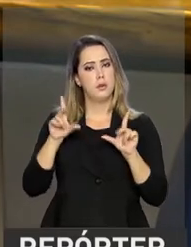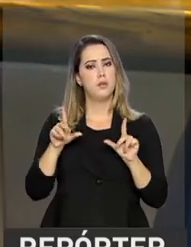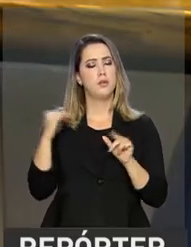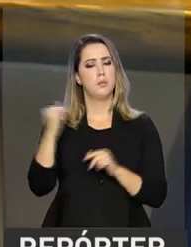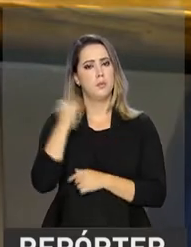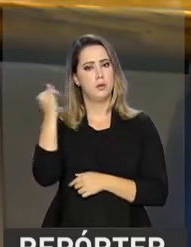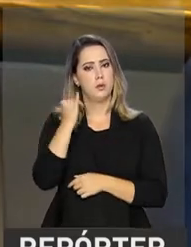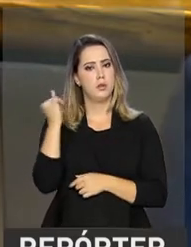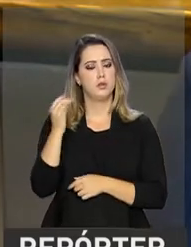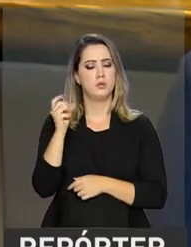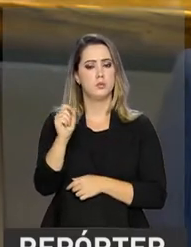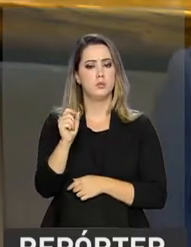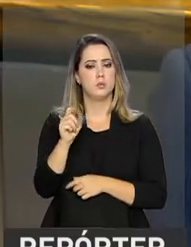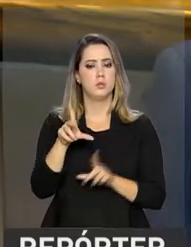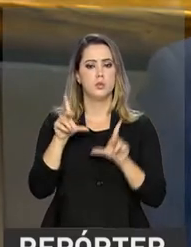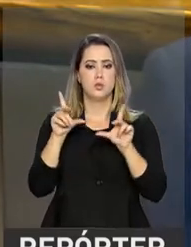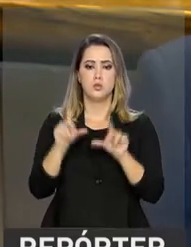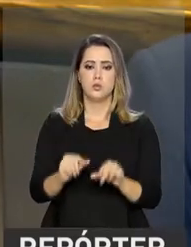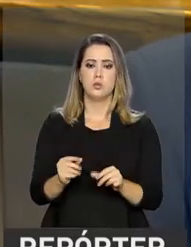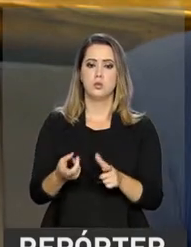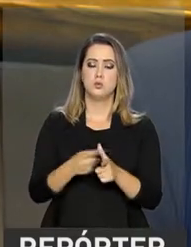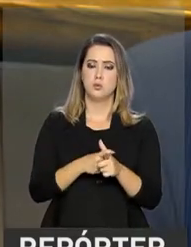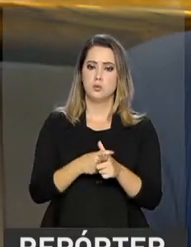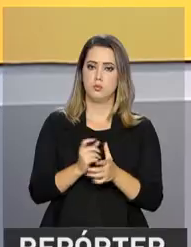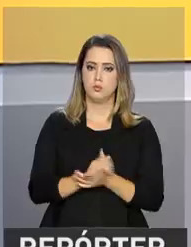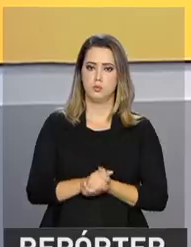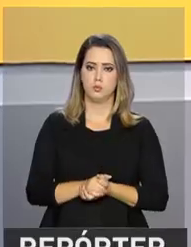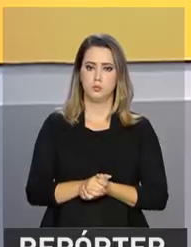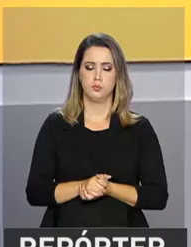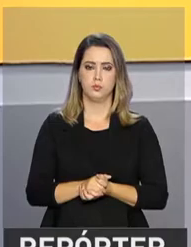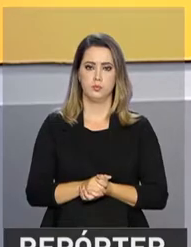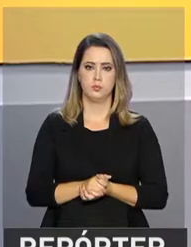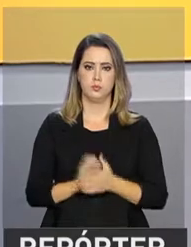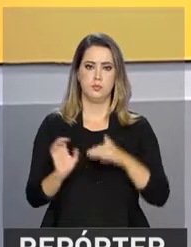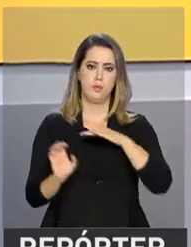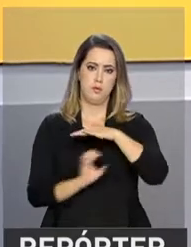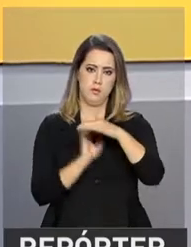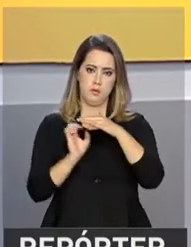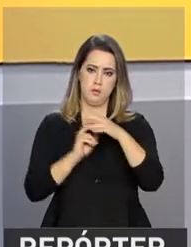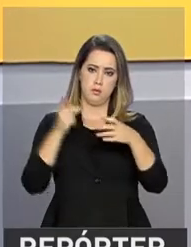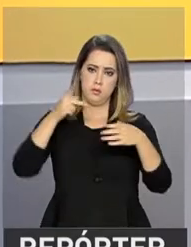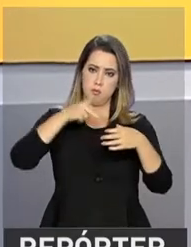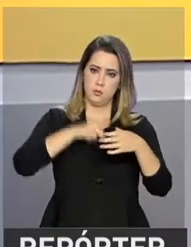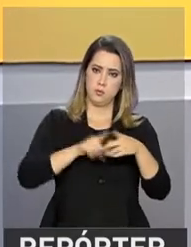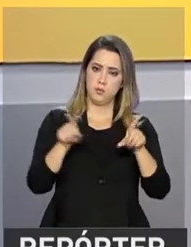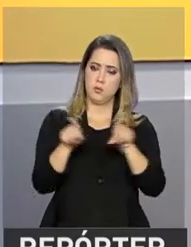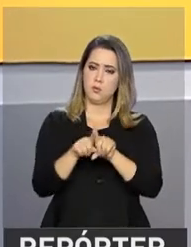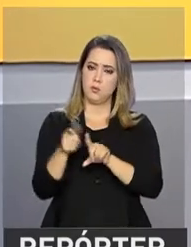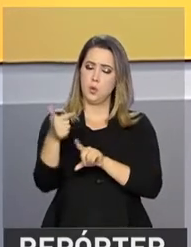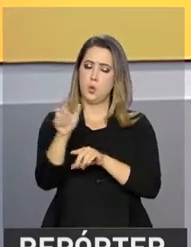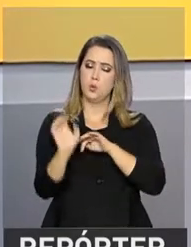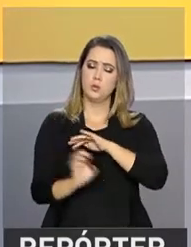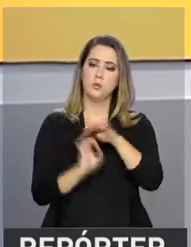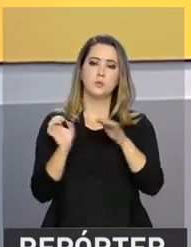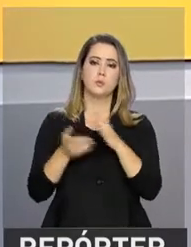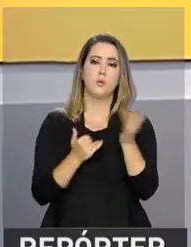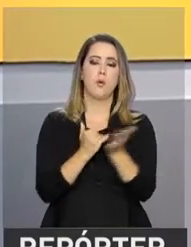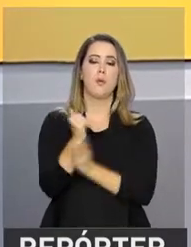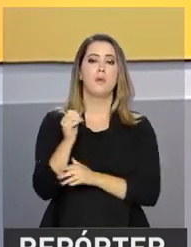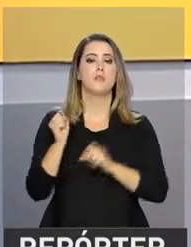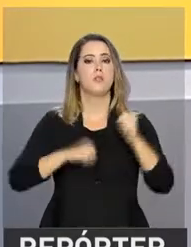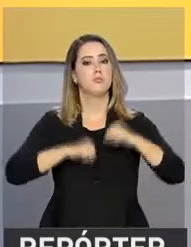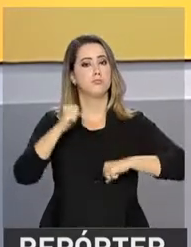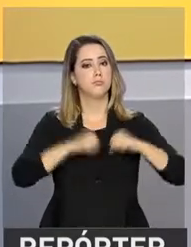é a reduzir o custo de a petrobras e parceiros deram início à produção de petróleo